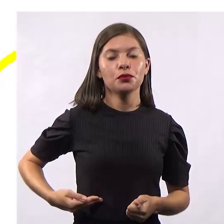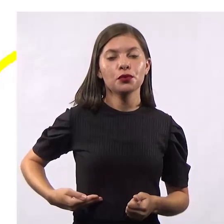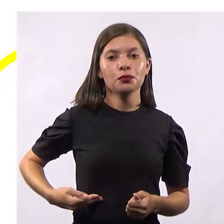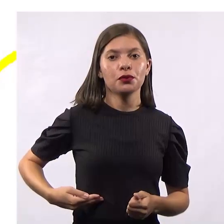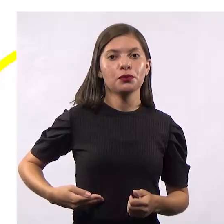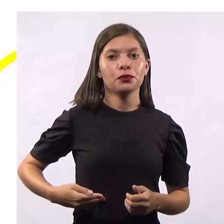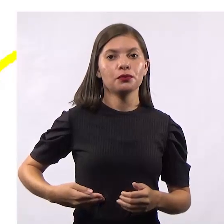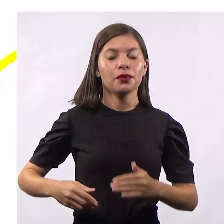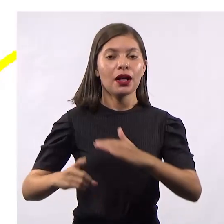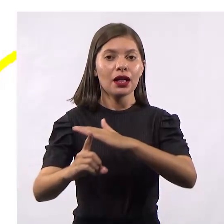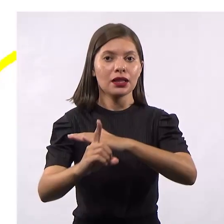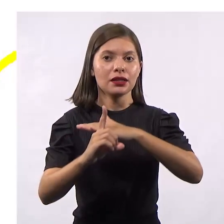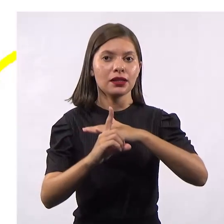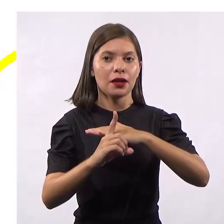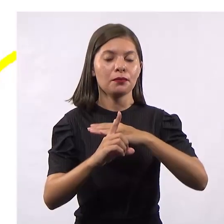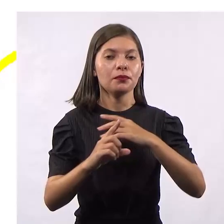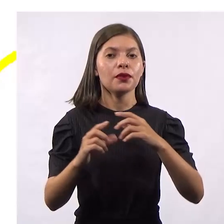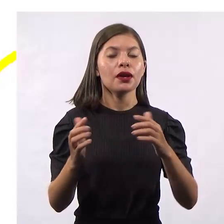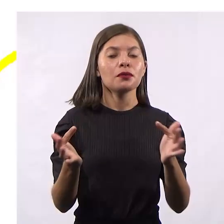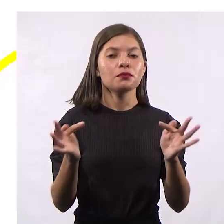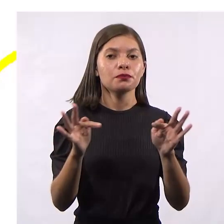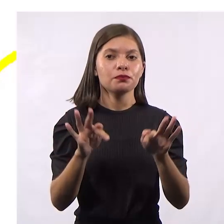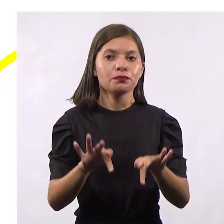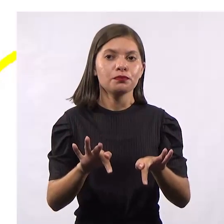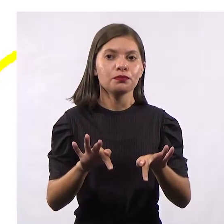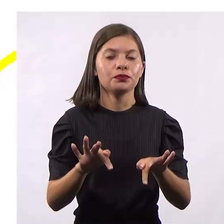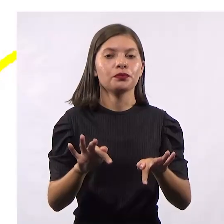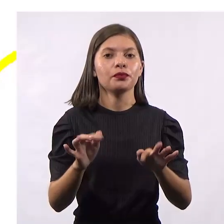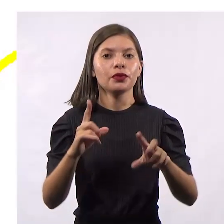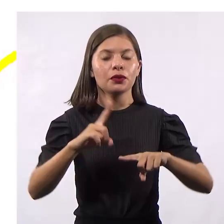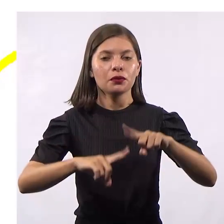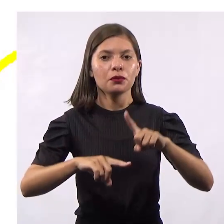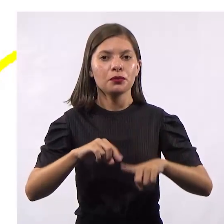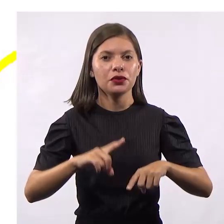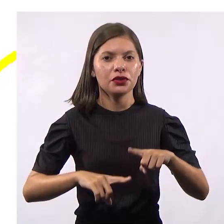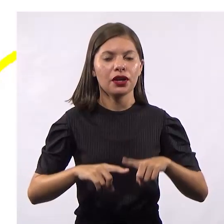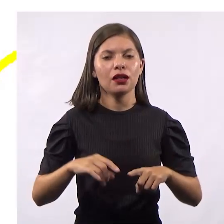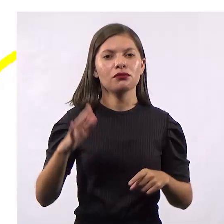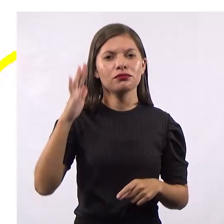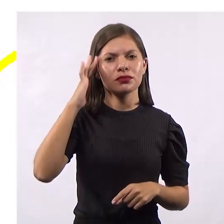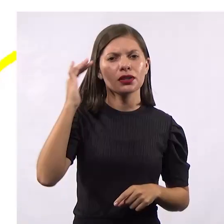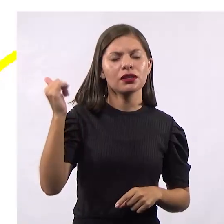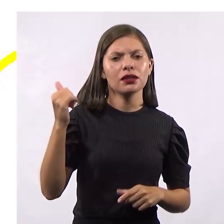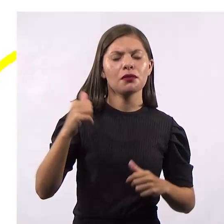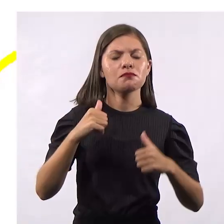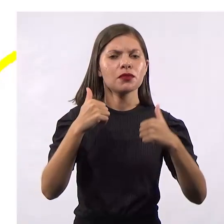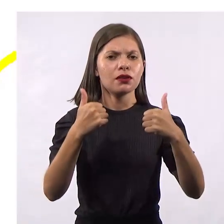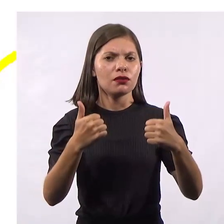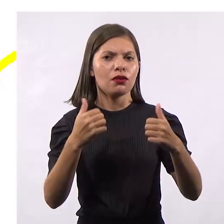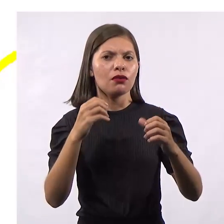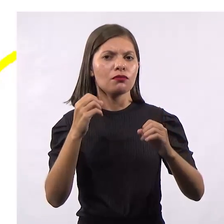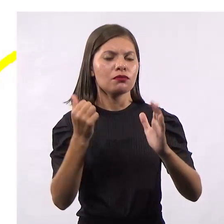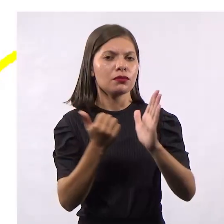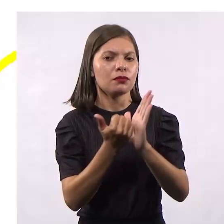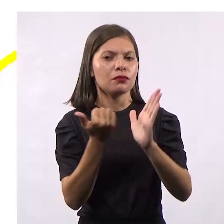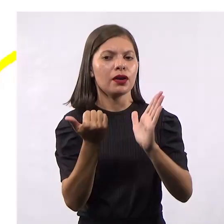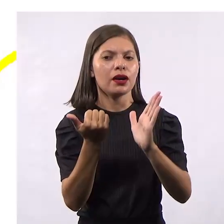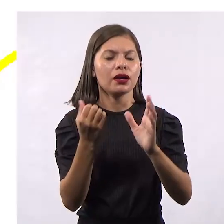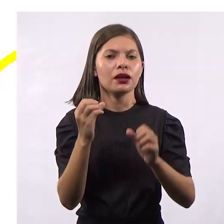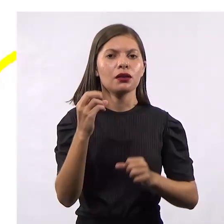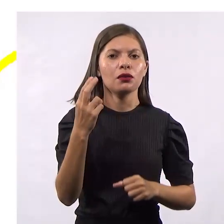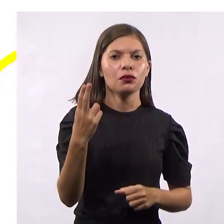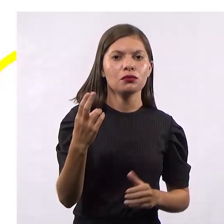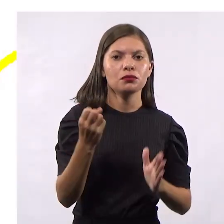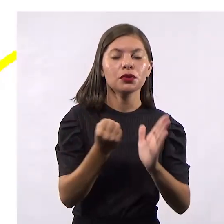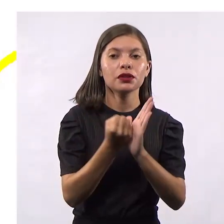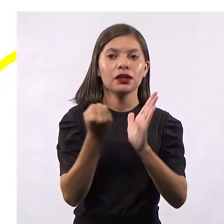público, né? E por fim, quando a descrição do objeto a ser licitado puder ser mais bem compreendido pela identificação da marca